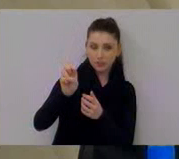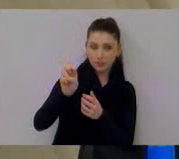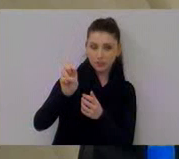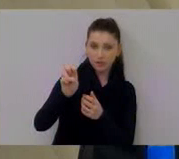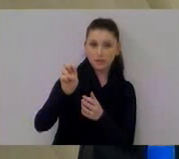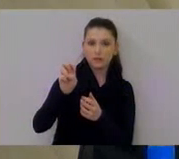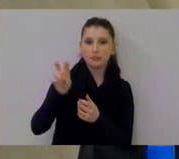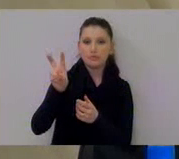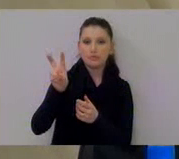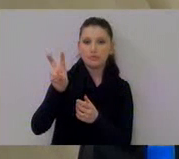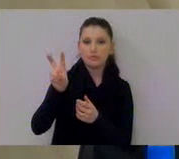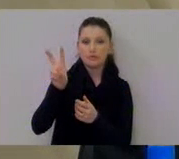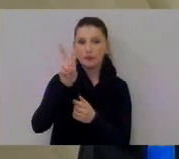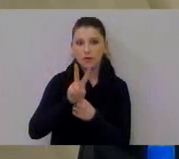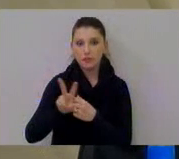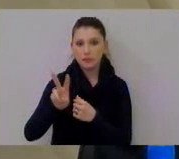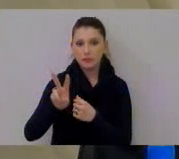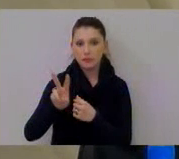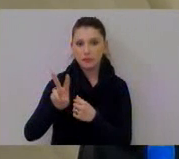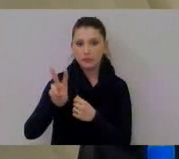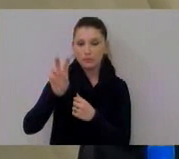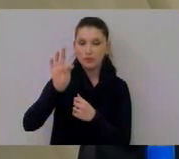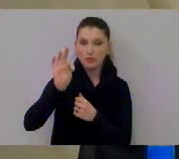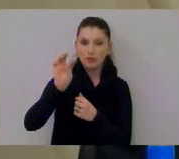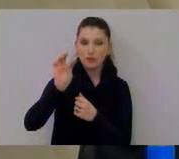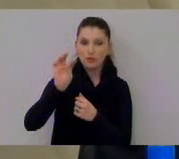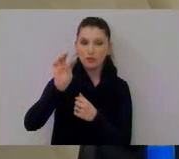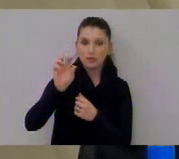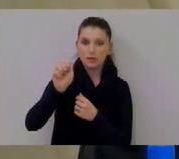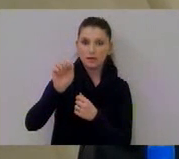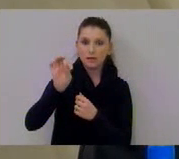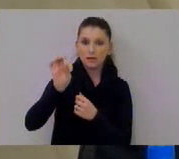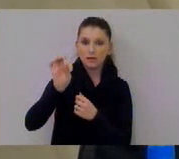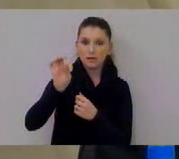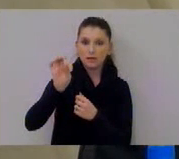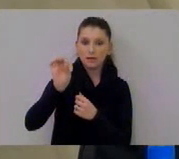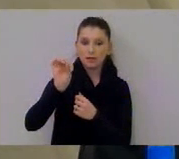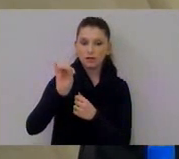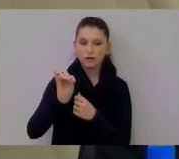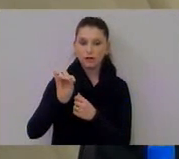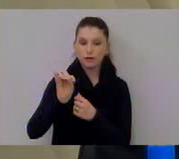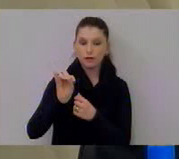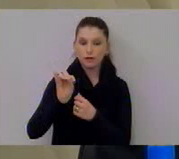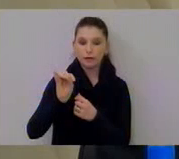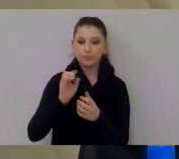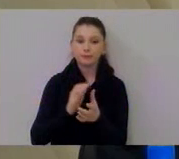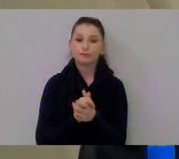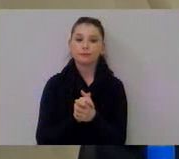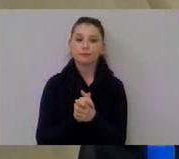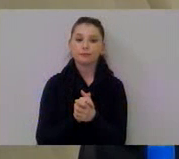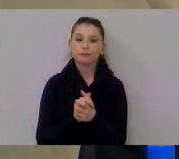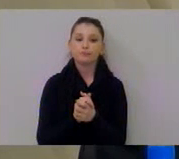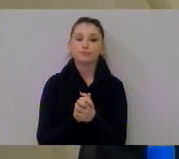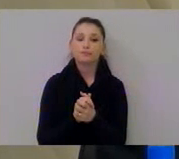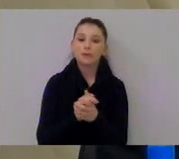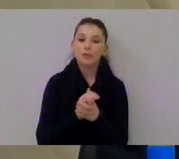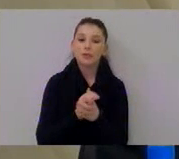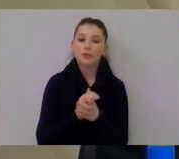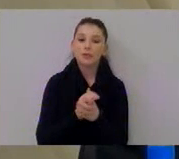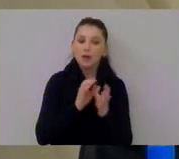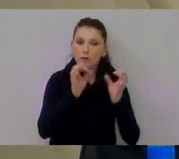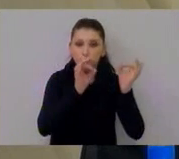vereadora Tatiane Teixeira. Assunto, colocação de placas